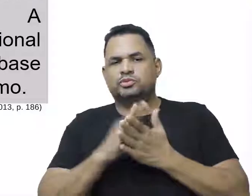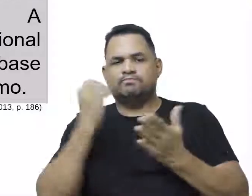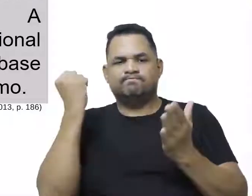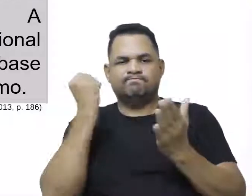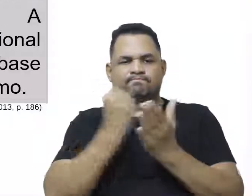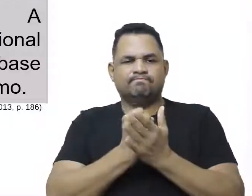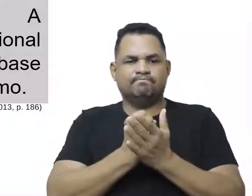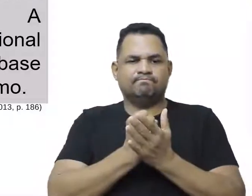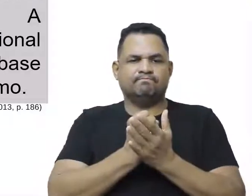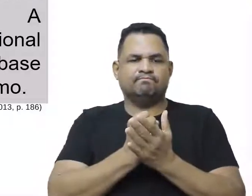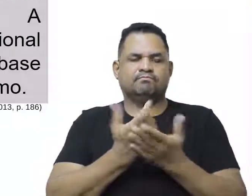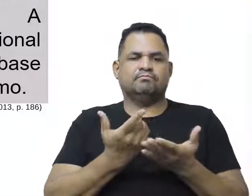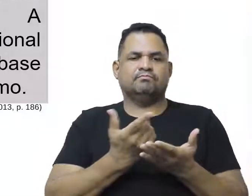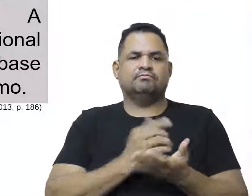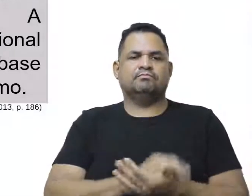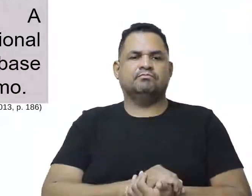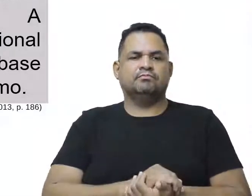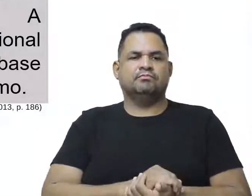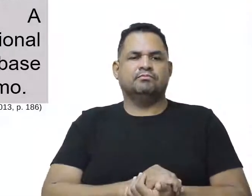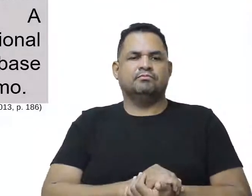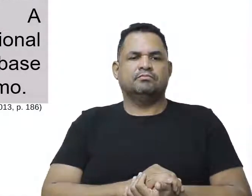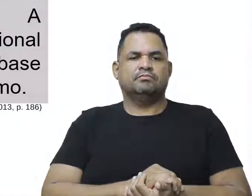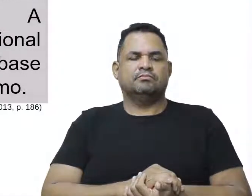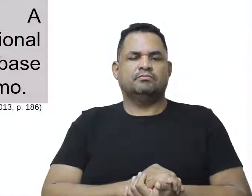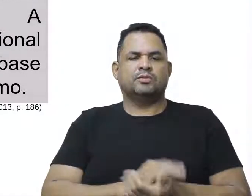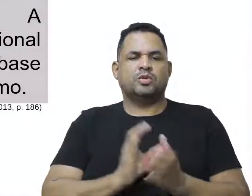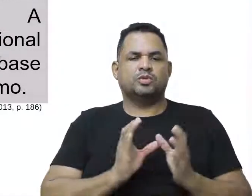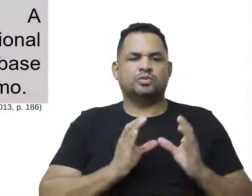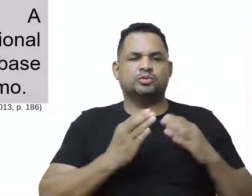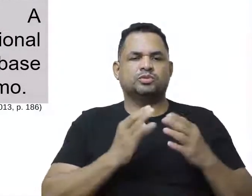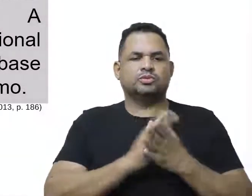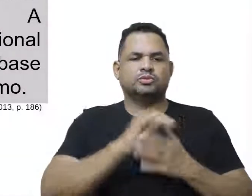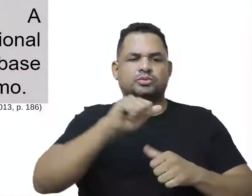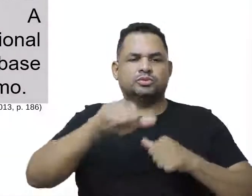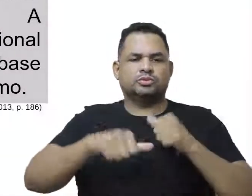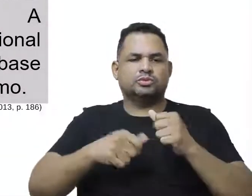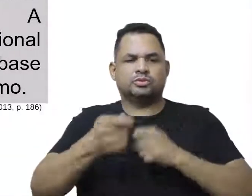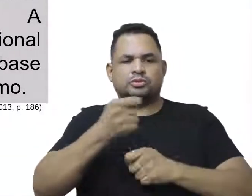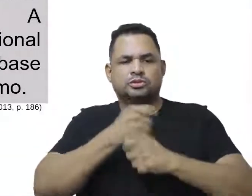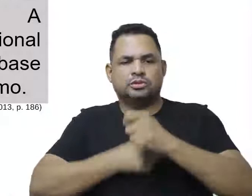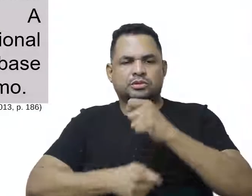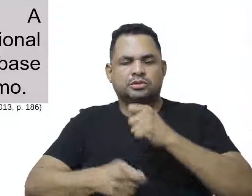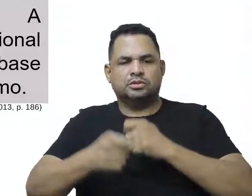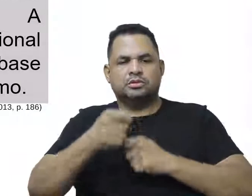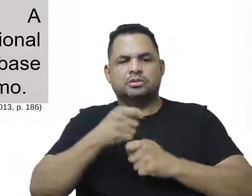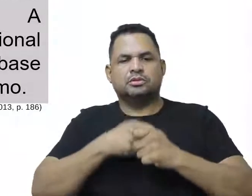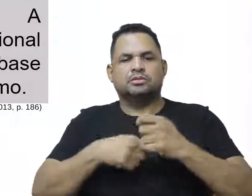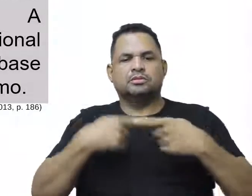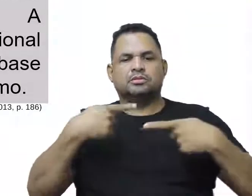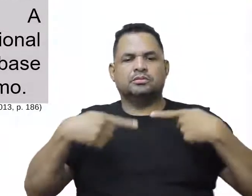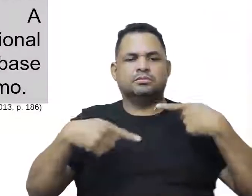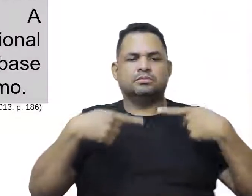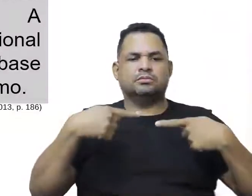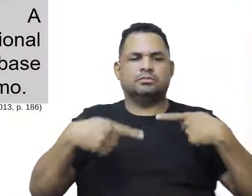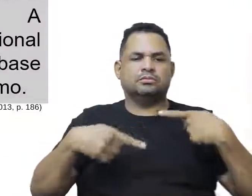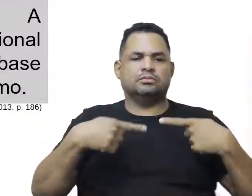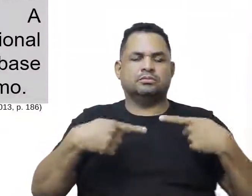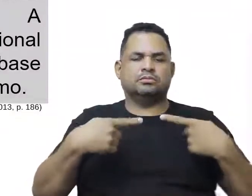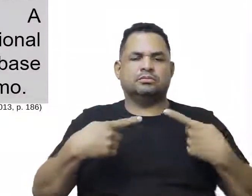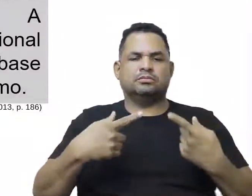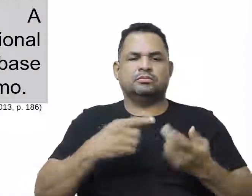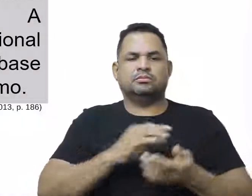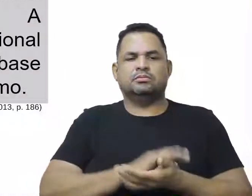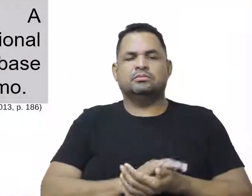marcados né marcados por um conjunto de transformações no âmbito econômico